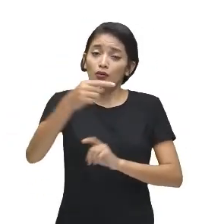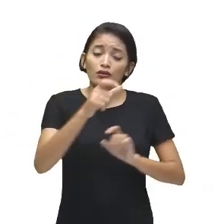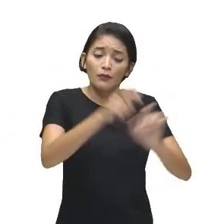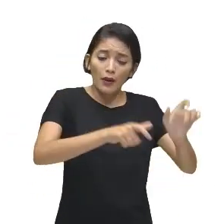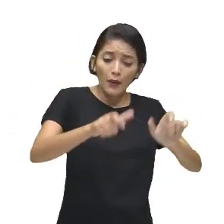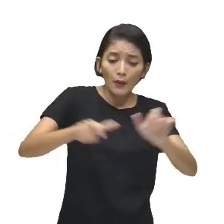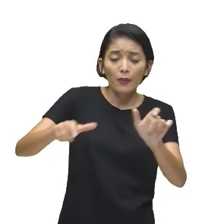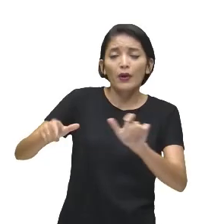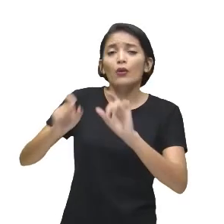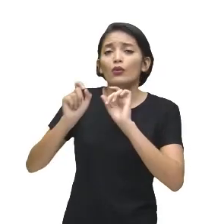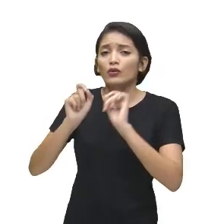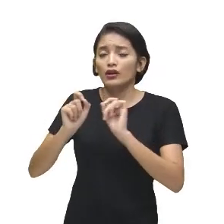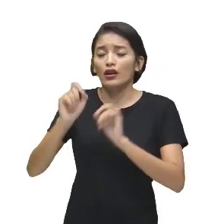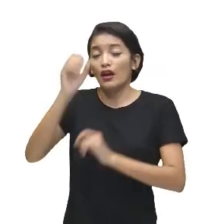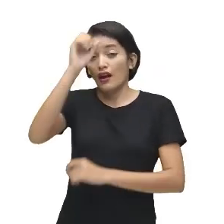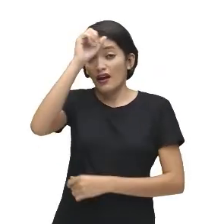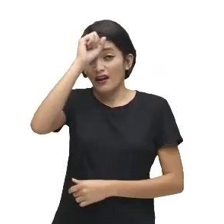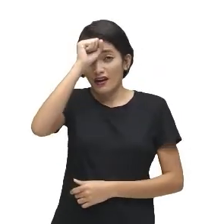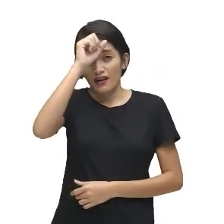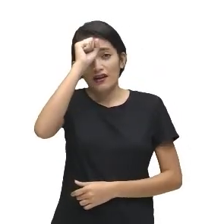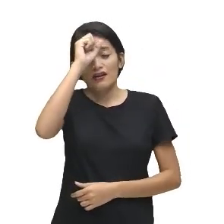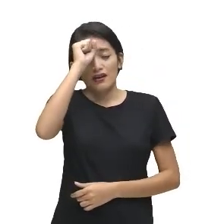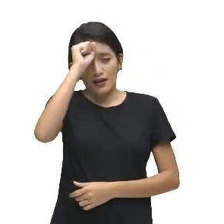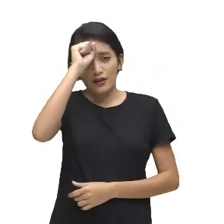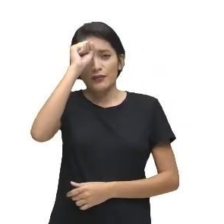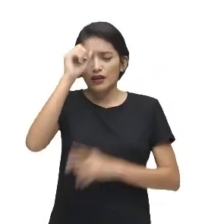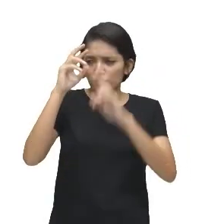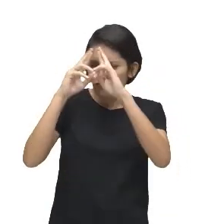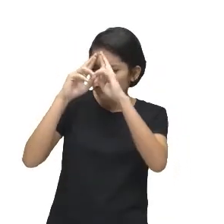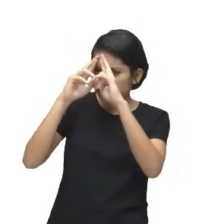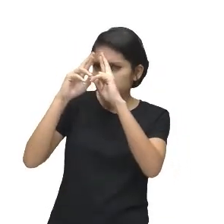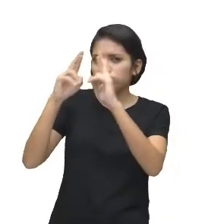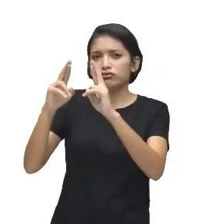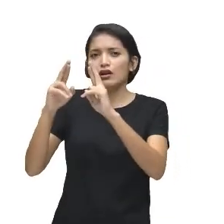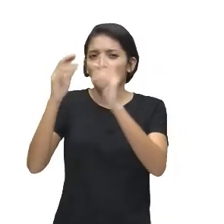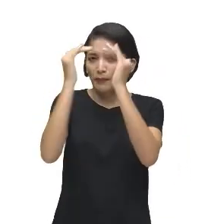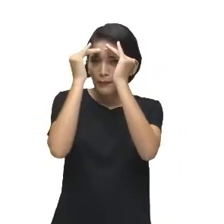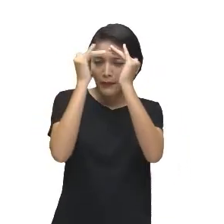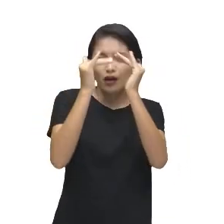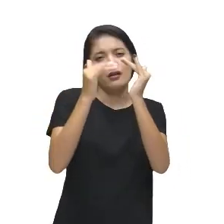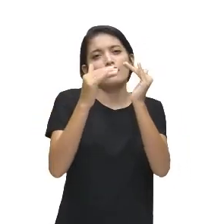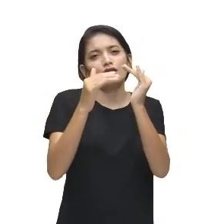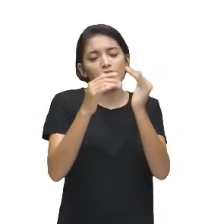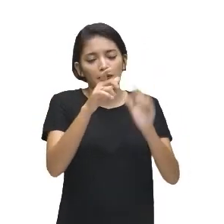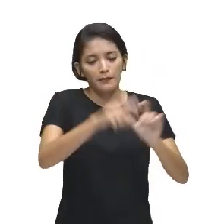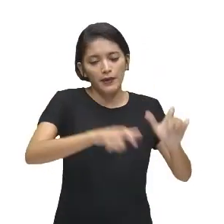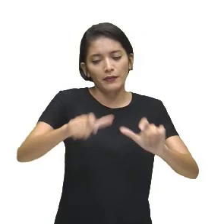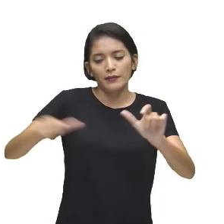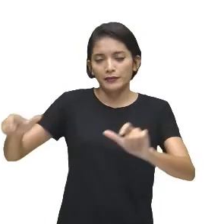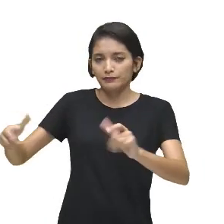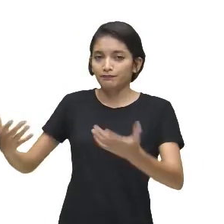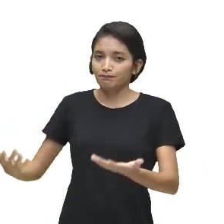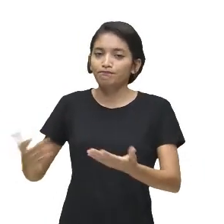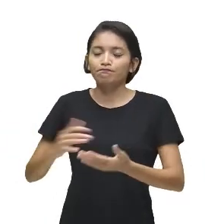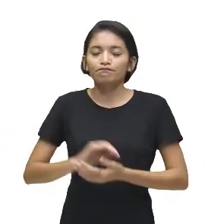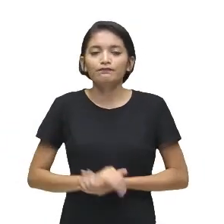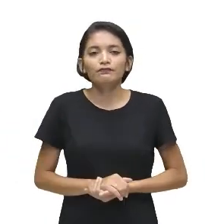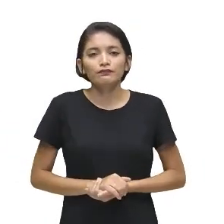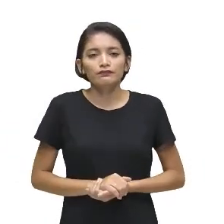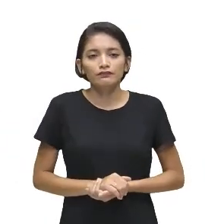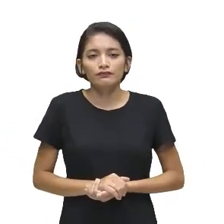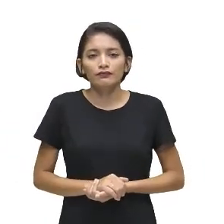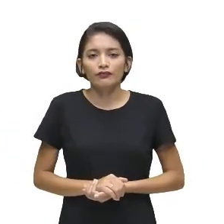você aprende a ter a tolerância, aprende a respeitar mais as pessoas, né? Por exemplo,